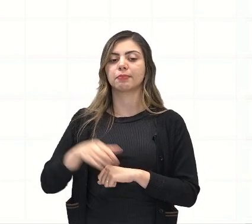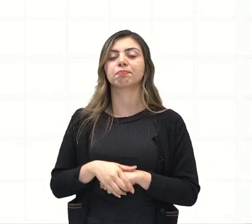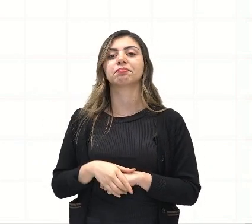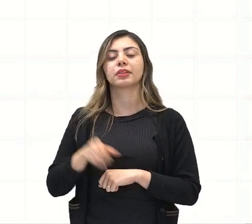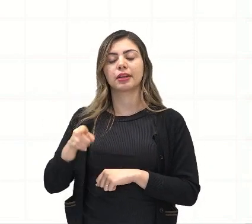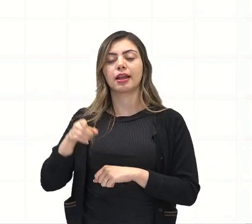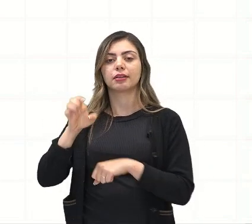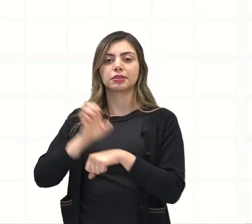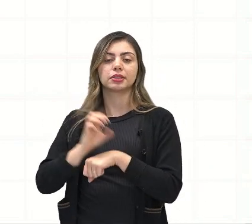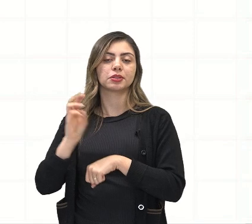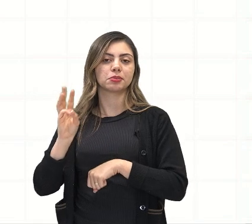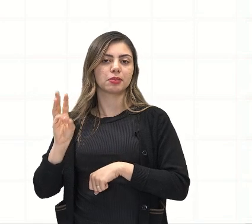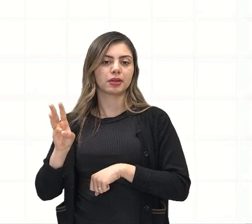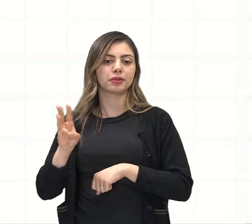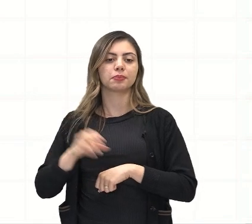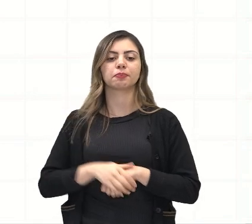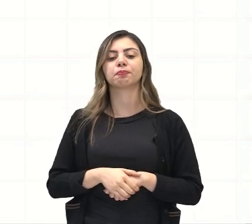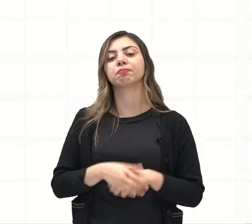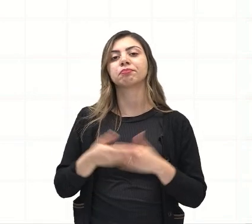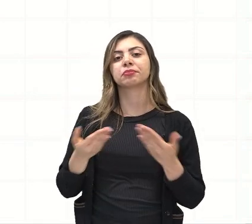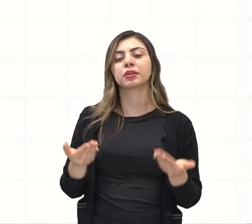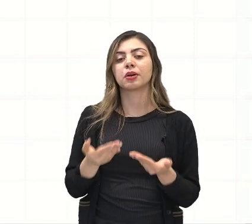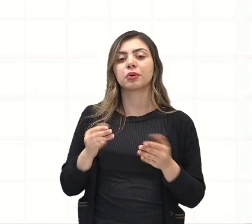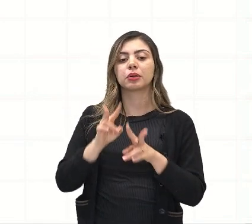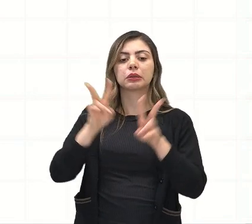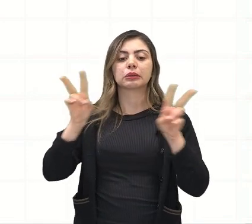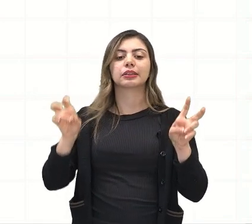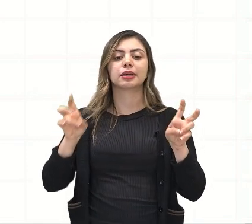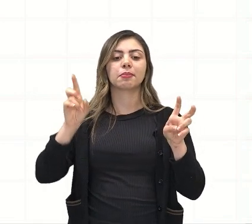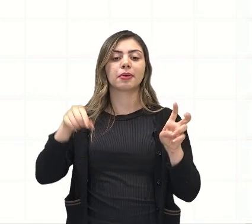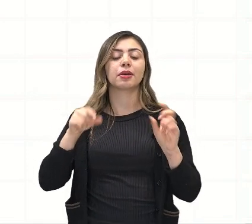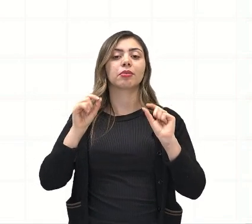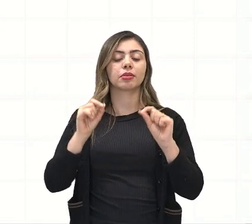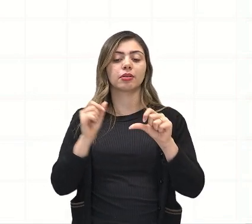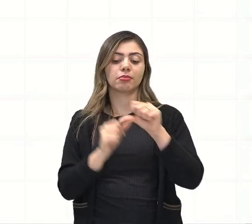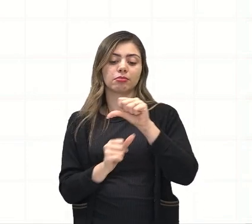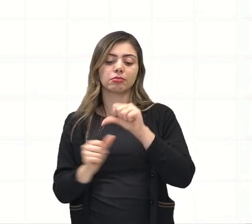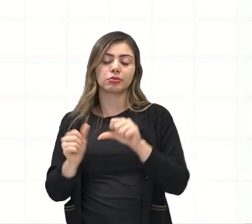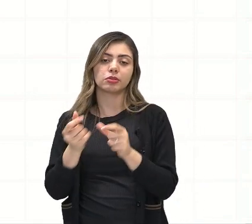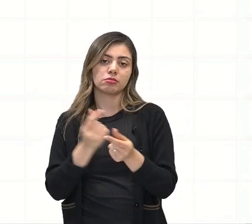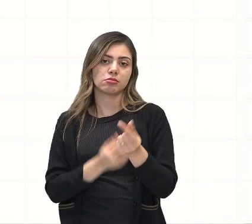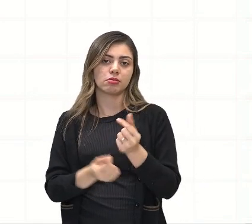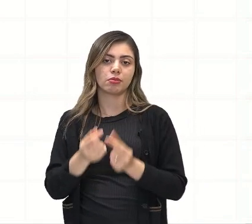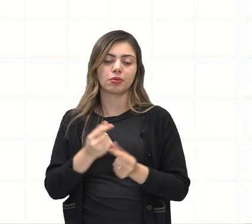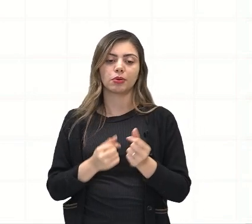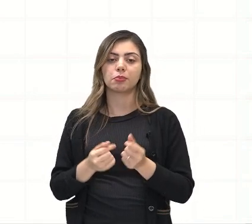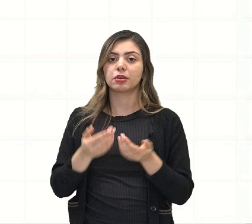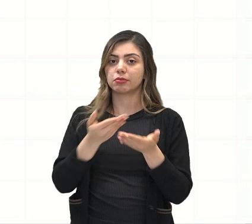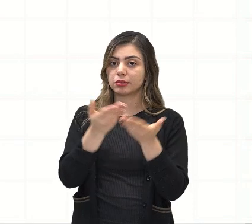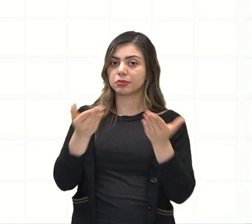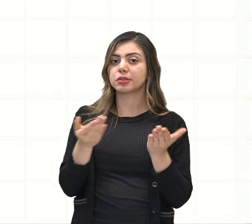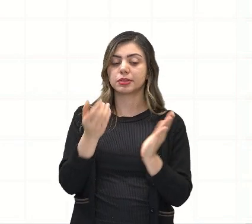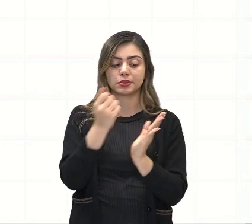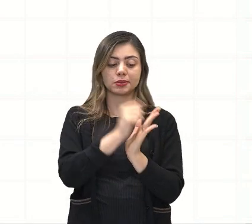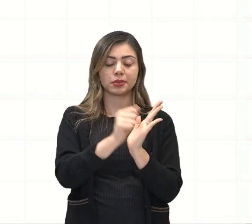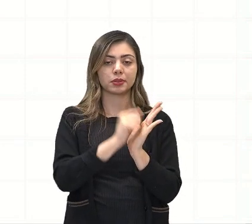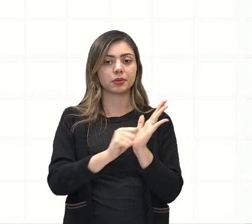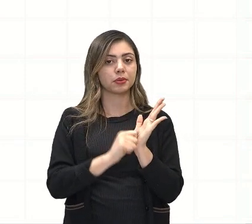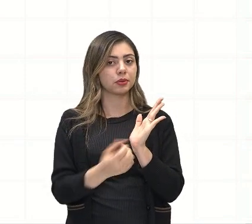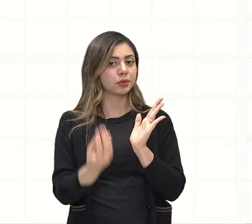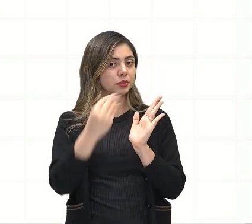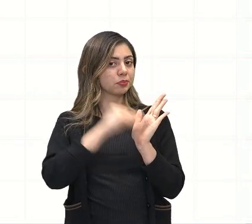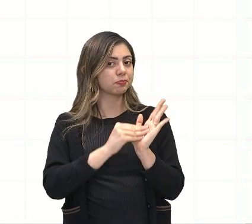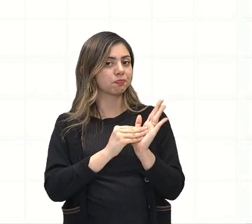Esse tópico, né, está atrelado à mudança econômica, tá? Então anote aí no seu